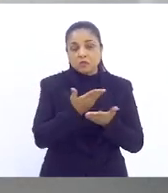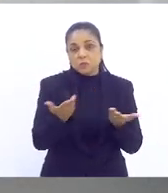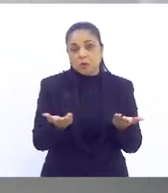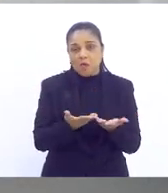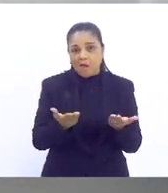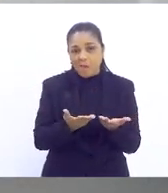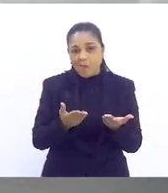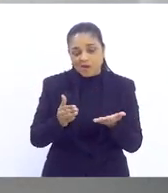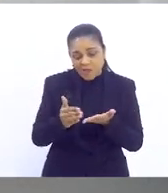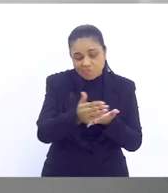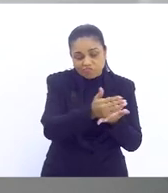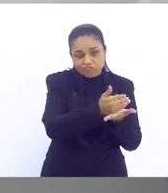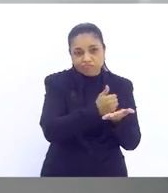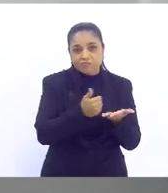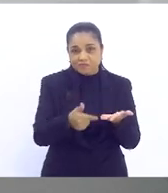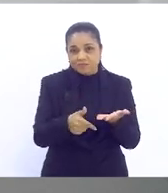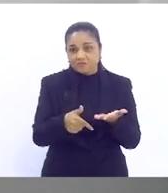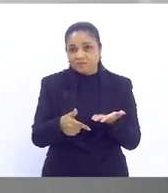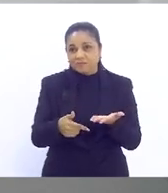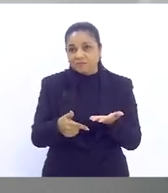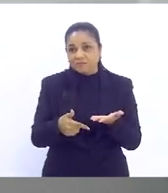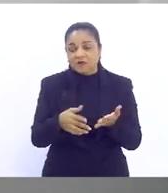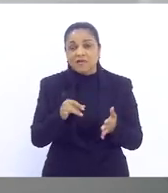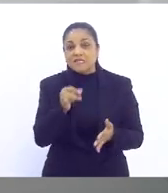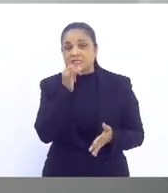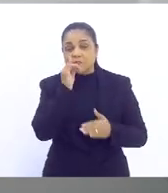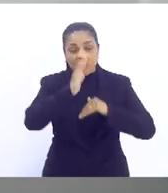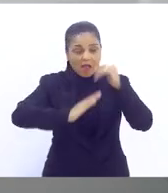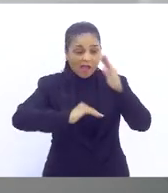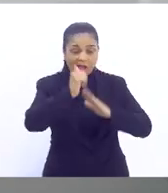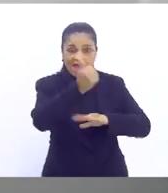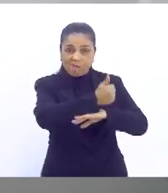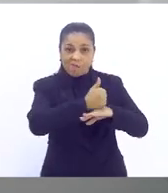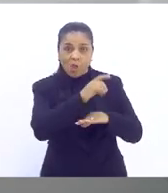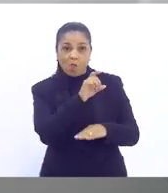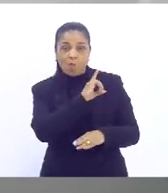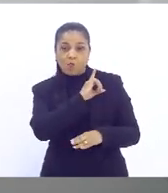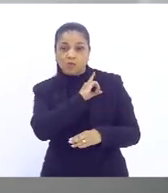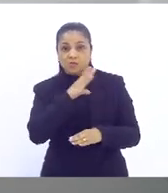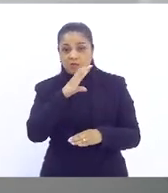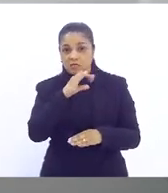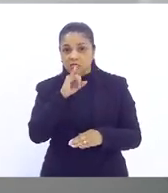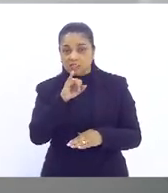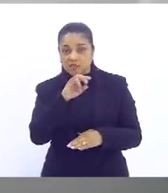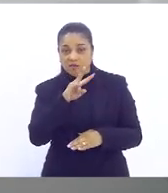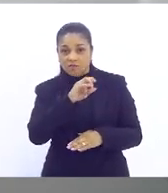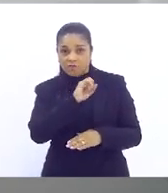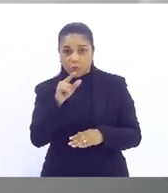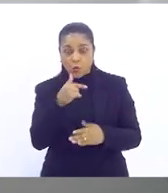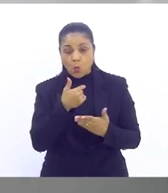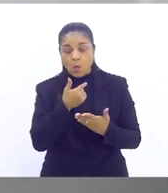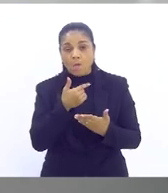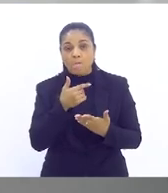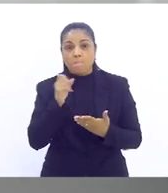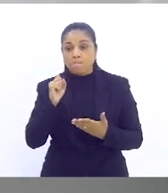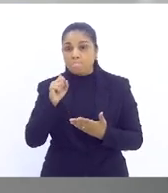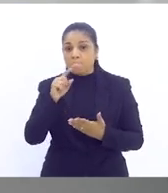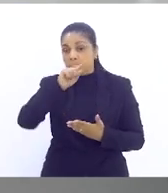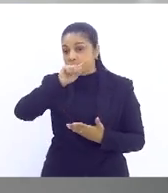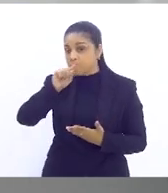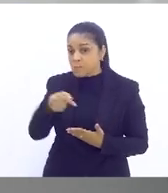é exatamente né na carreira por exemplo na carreira dos da Polícia Civil pulando mil pessoas pedem aposentadoria